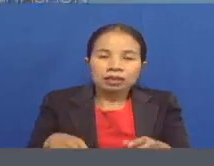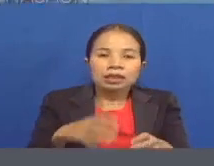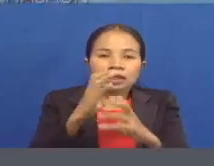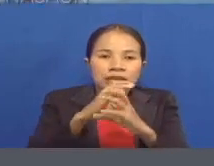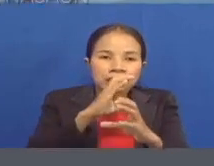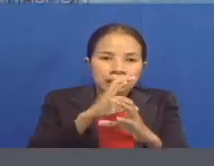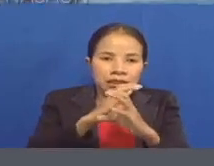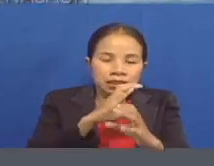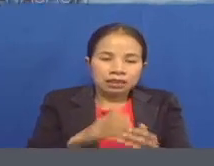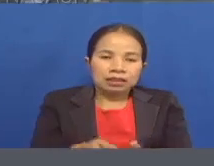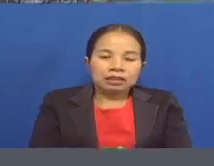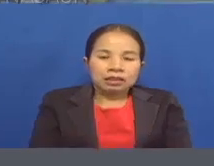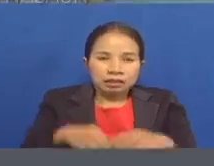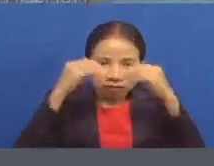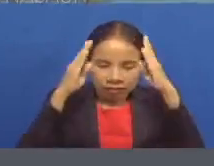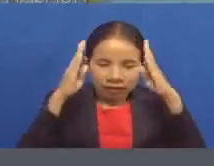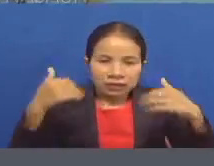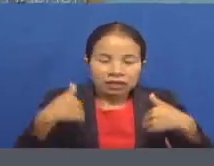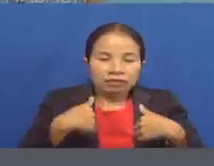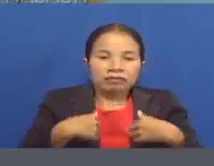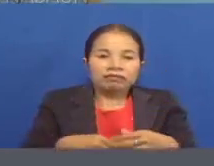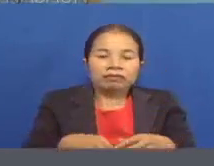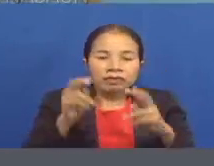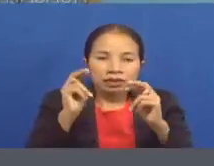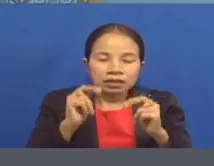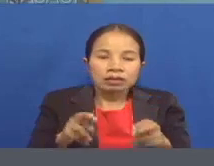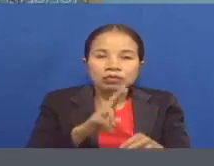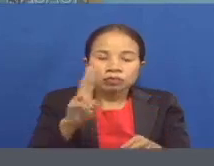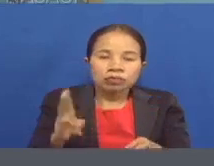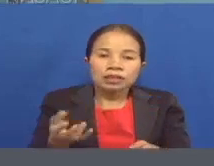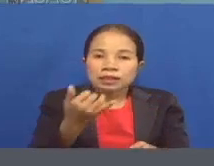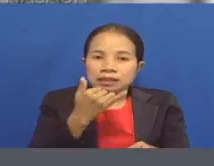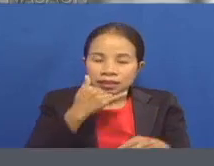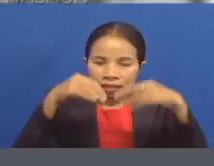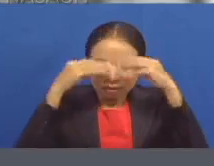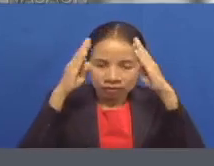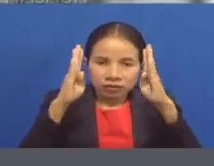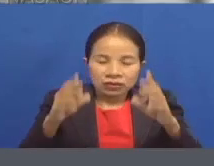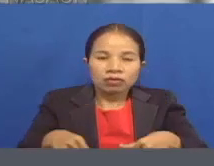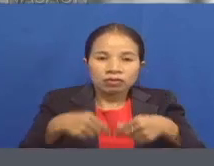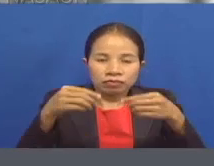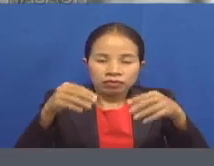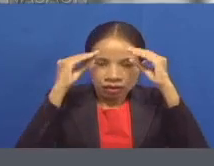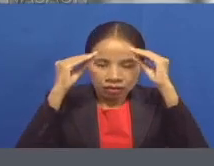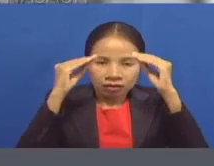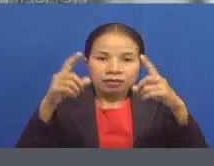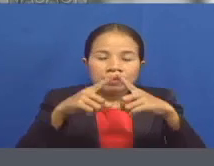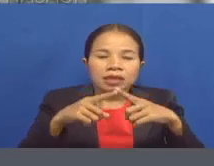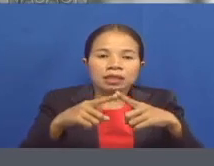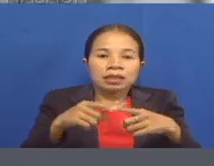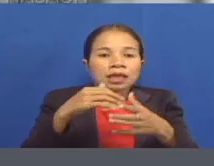kareta laran. Tui rolos docente iha obrigação atu usa sala docente ho di fo bimbingan ka orientação